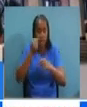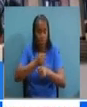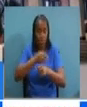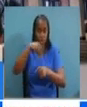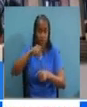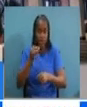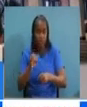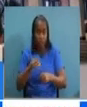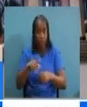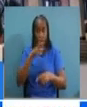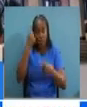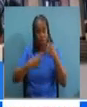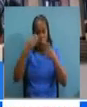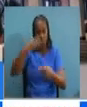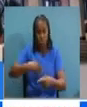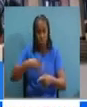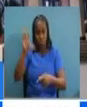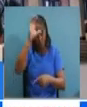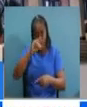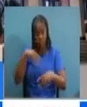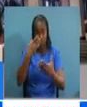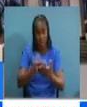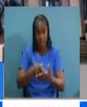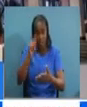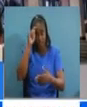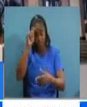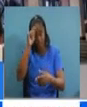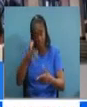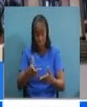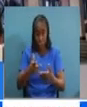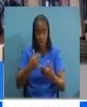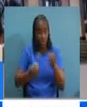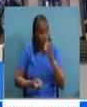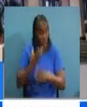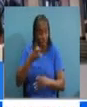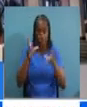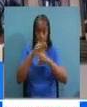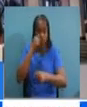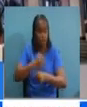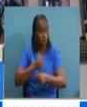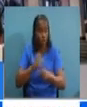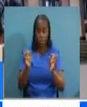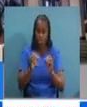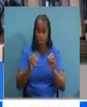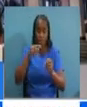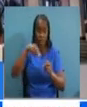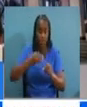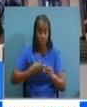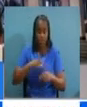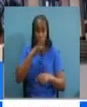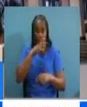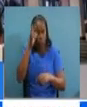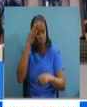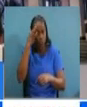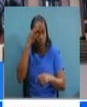de implementar estágios profissionais ilusórios e de não criar novos empregos. O MPD avançou com números para comprovar